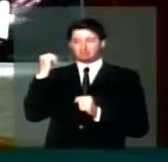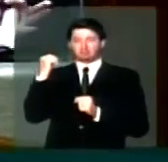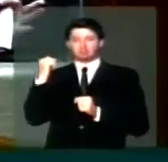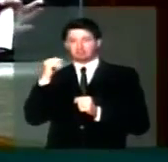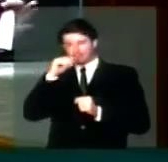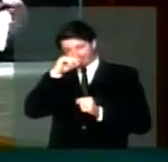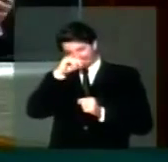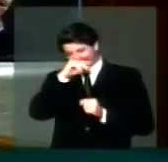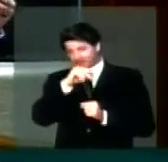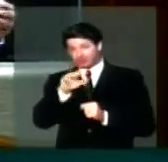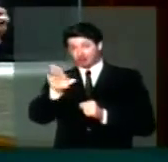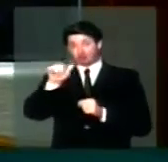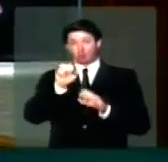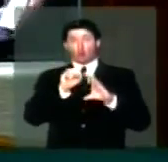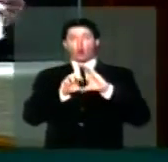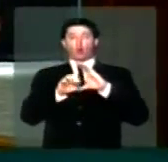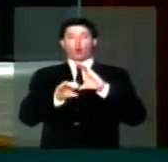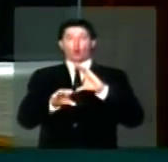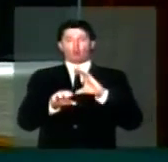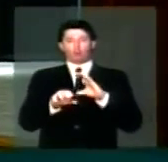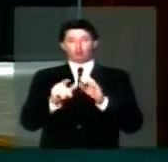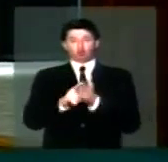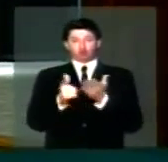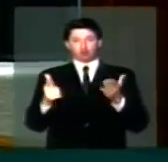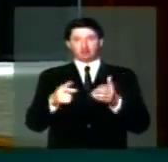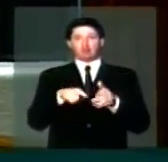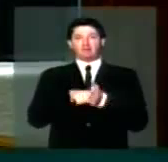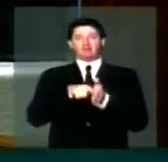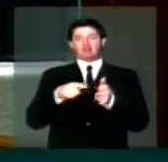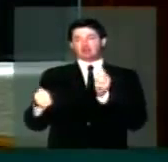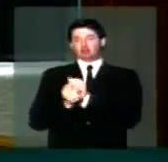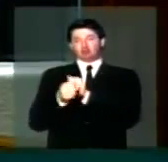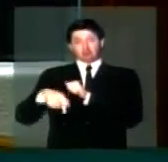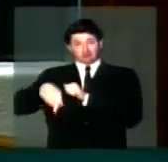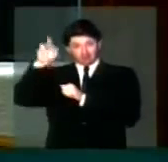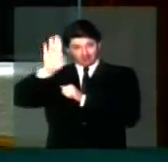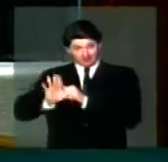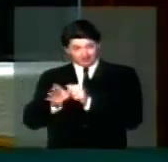convidou o jornal O Globo para ser o seu parceiro da investigação no Brasil,